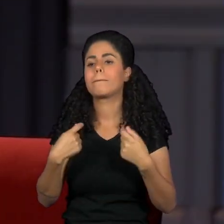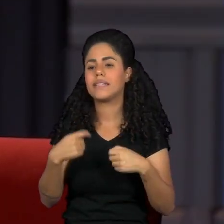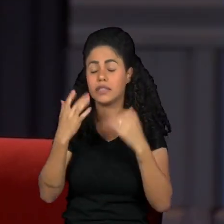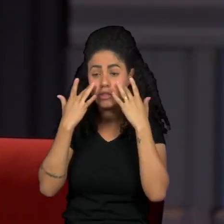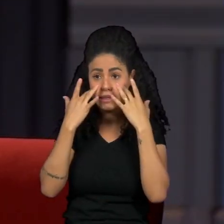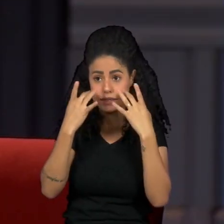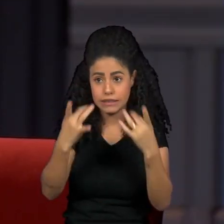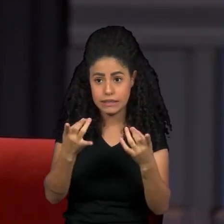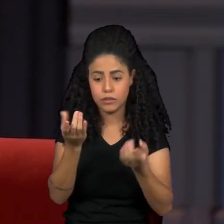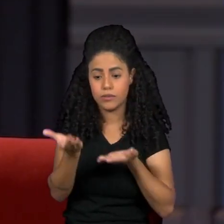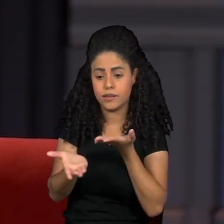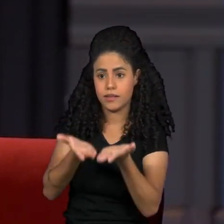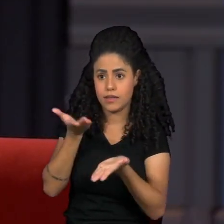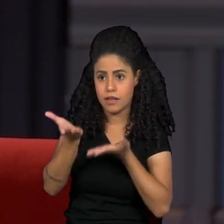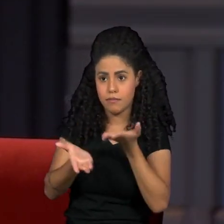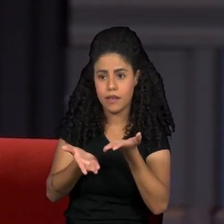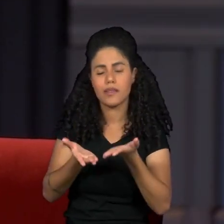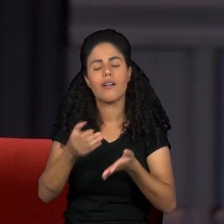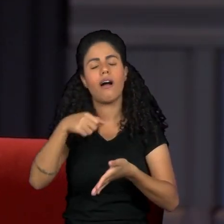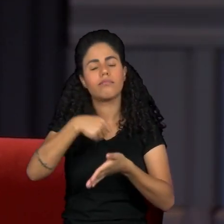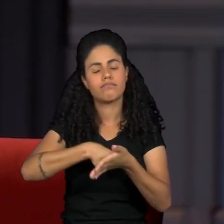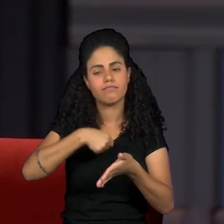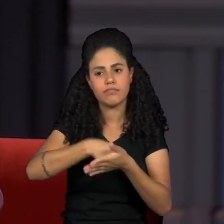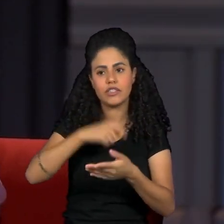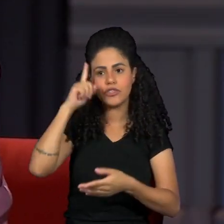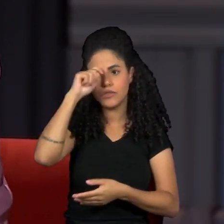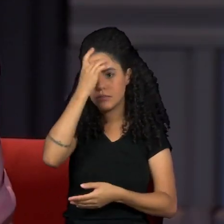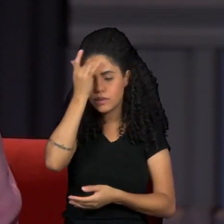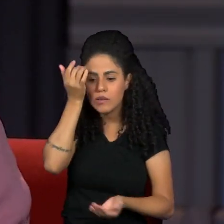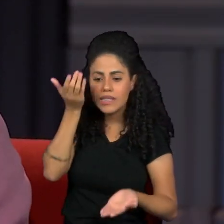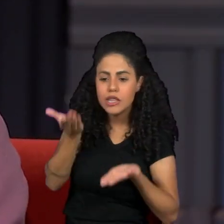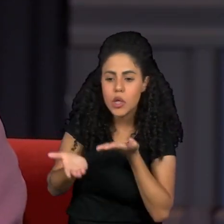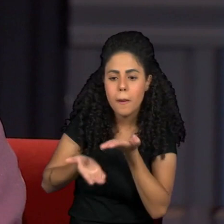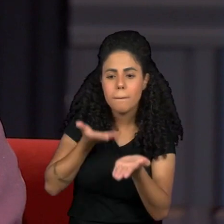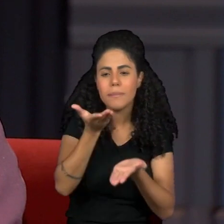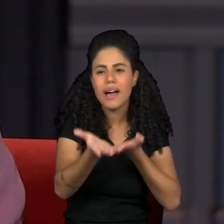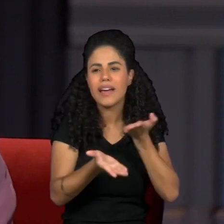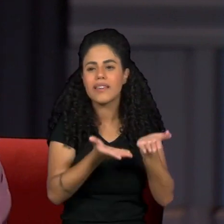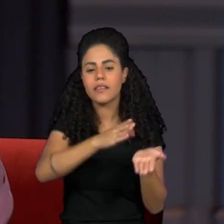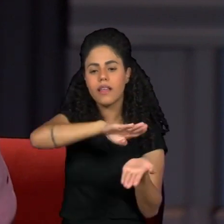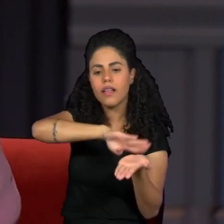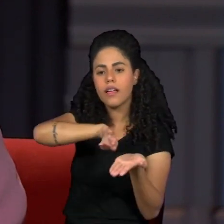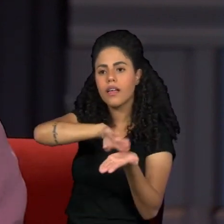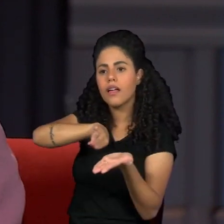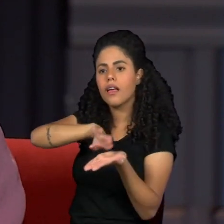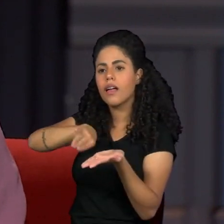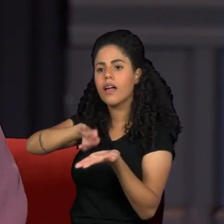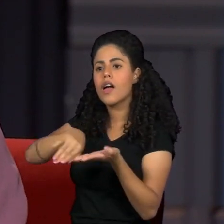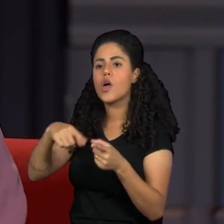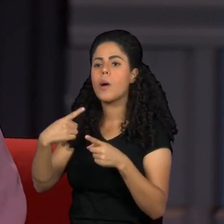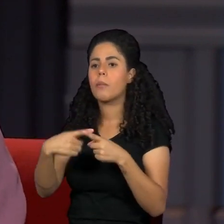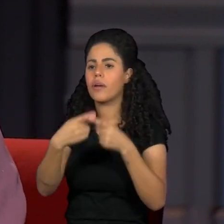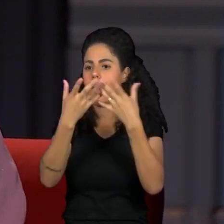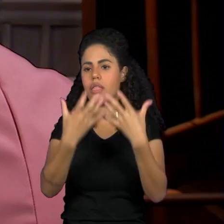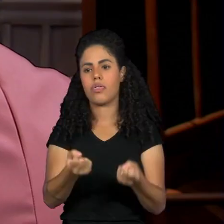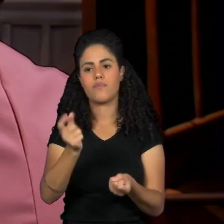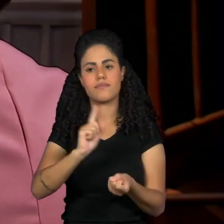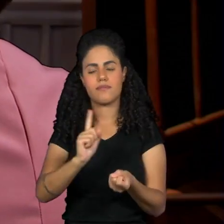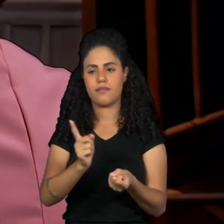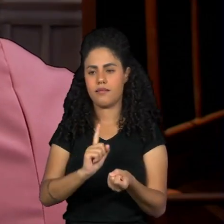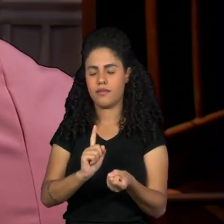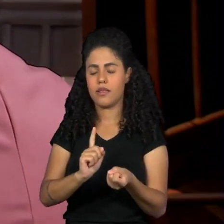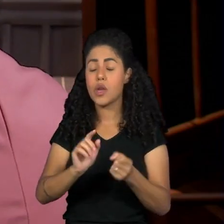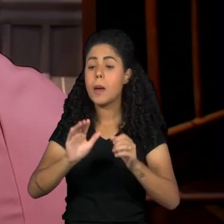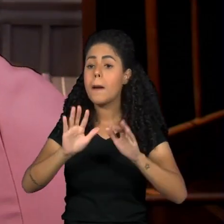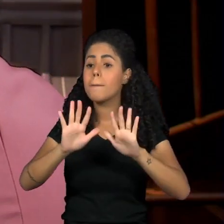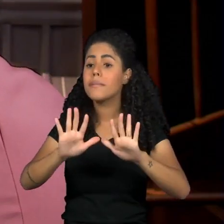atenção. É uma luta, porque muitos terapeutas tentam tirar as estereotipias porque elas não são socialmente aceitas.